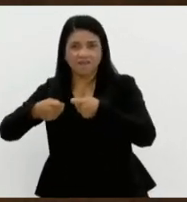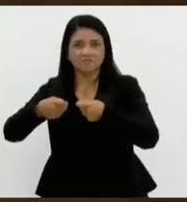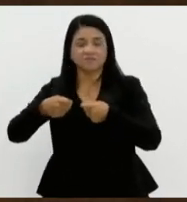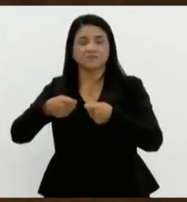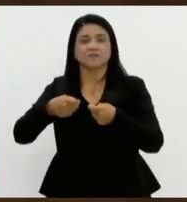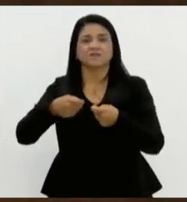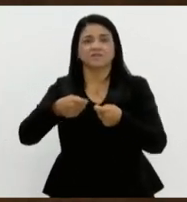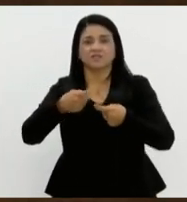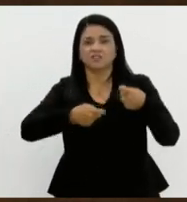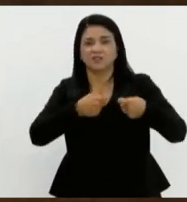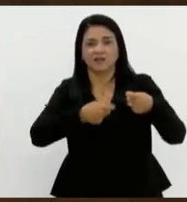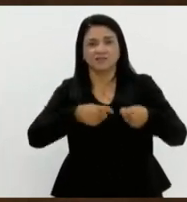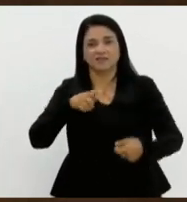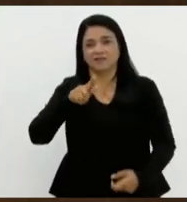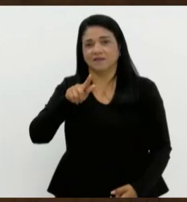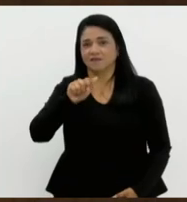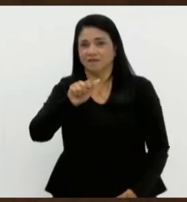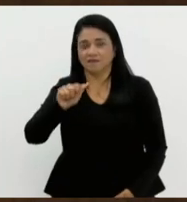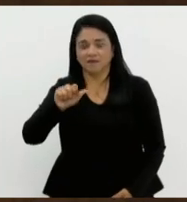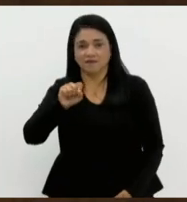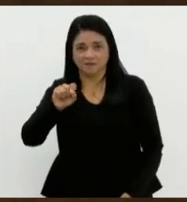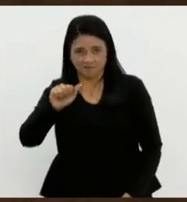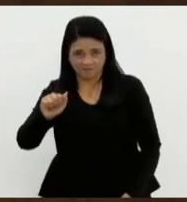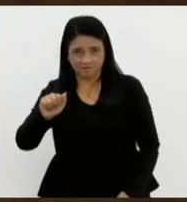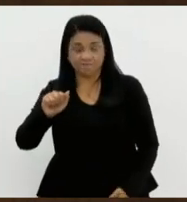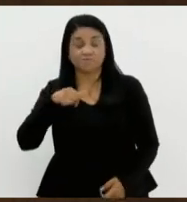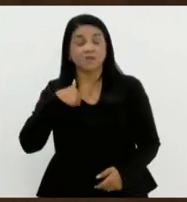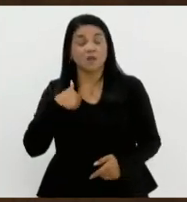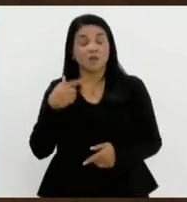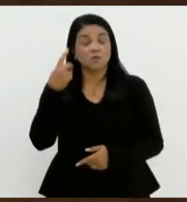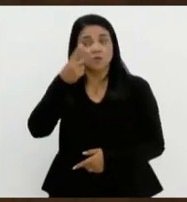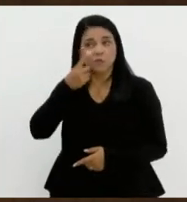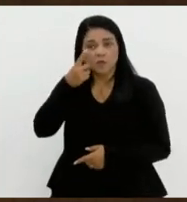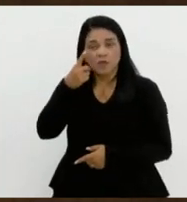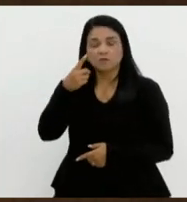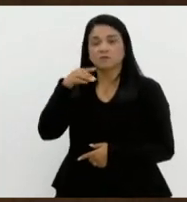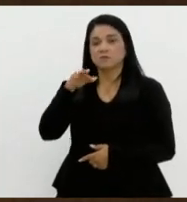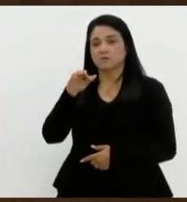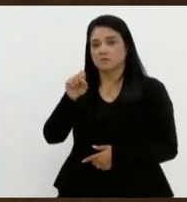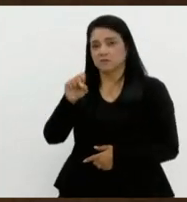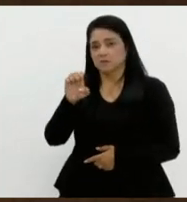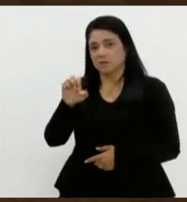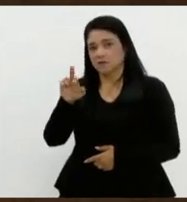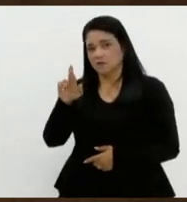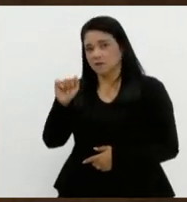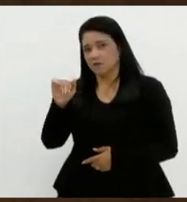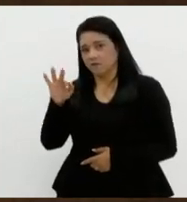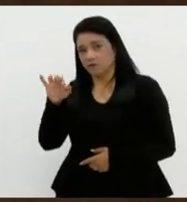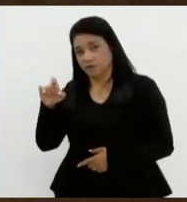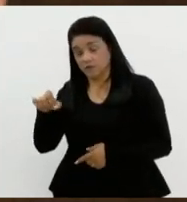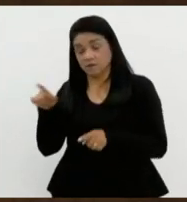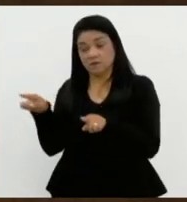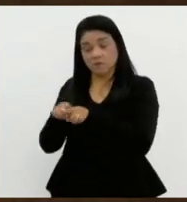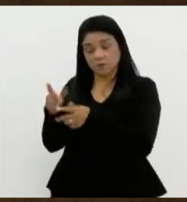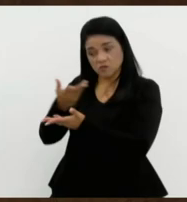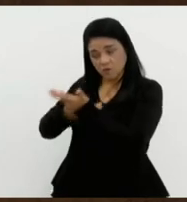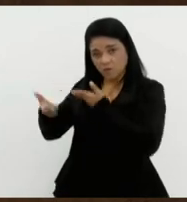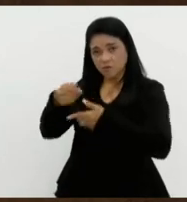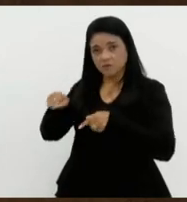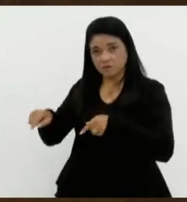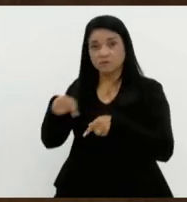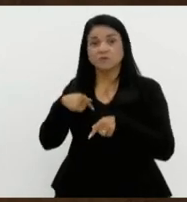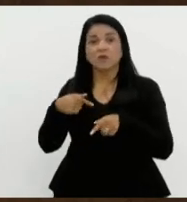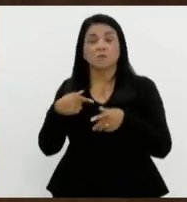Gaza. Eu estava falando com o deputado Serafini que nessa pauta eu tenho lugar de fala porque minha família é sírio-libanesa de um